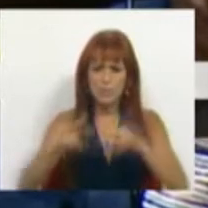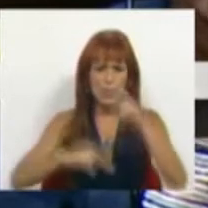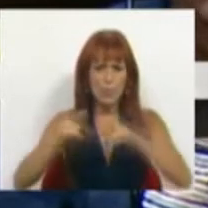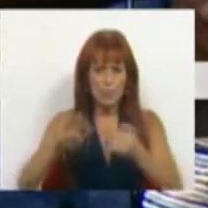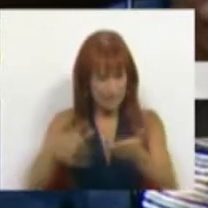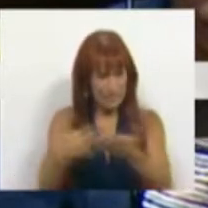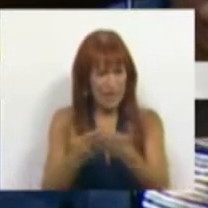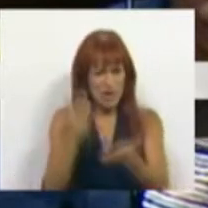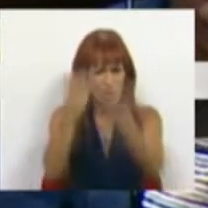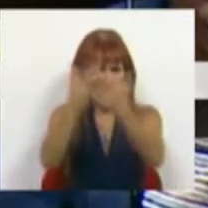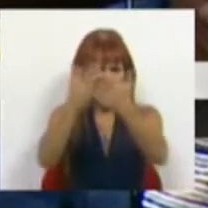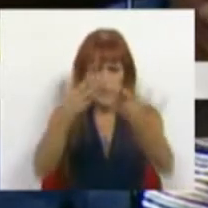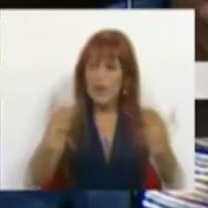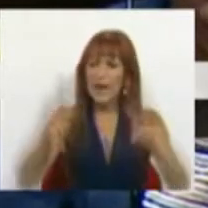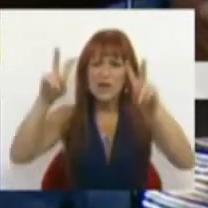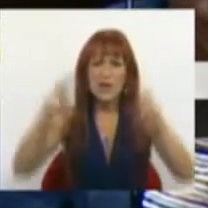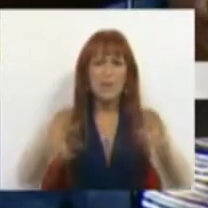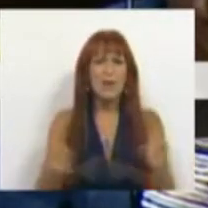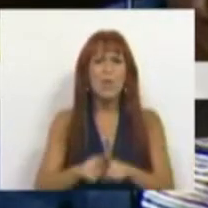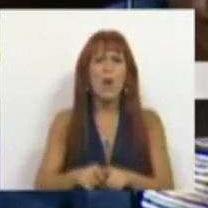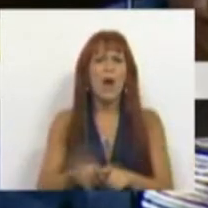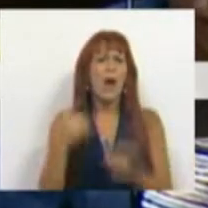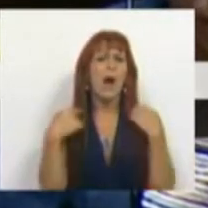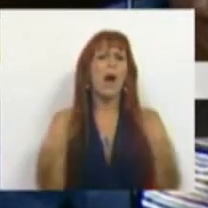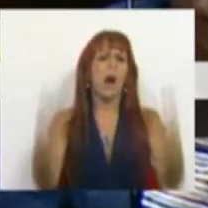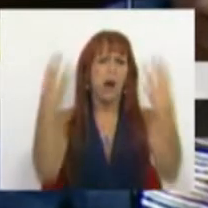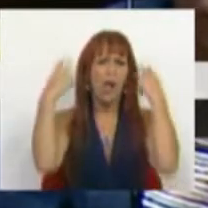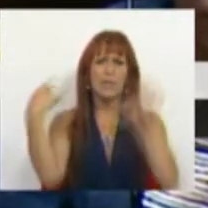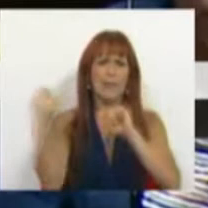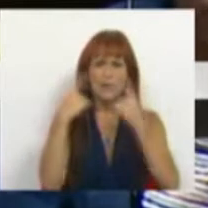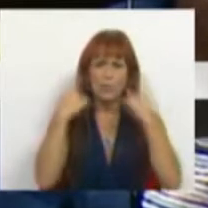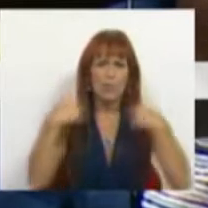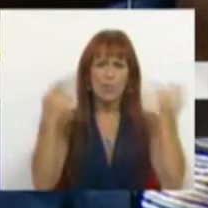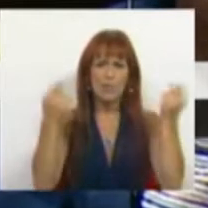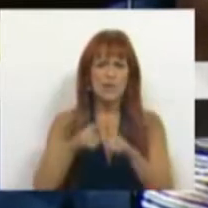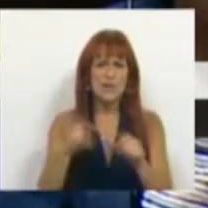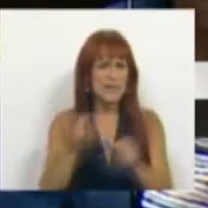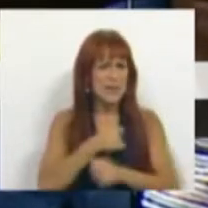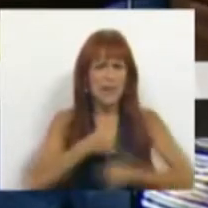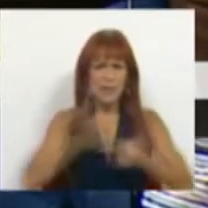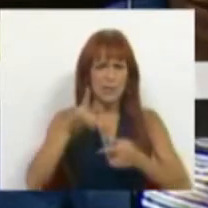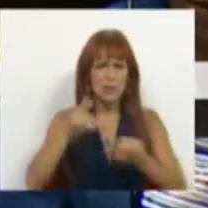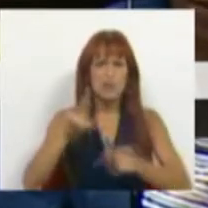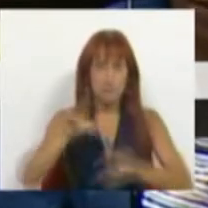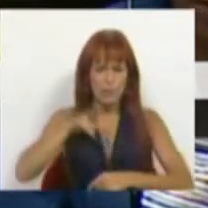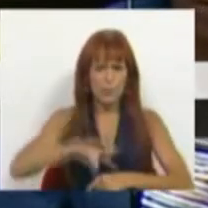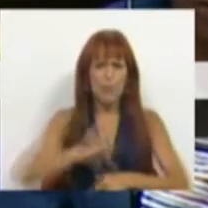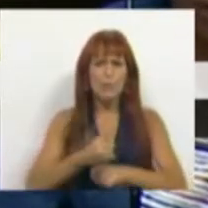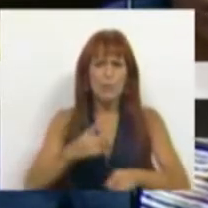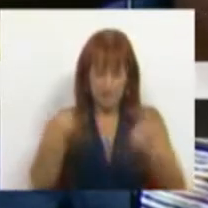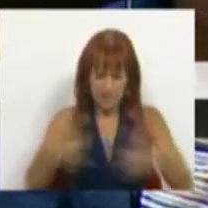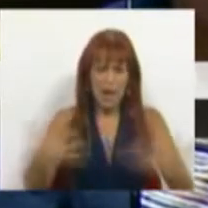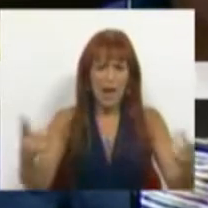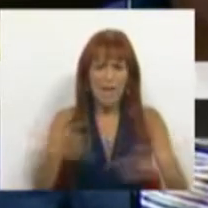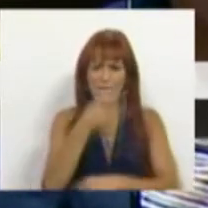da sua escola. E este tema não tem passado ao lado do debate público na cidade de Lisboa, mas também no país, visto estarmos